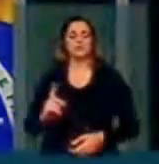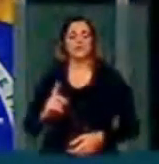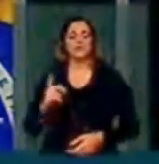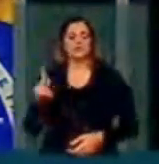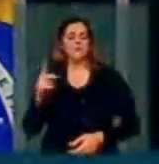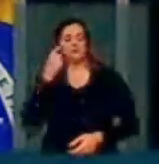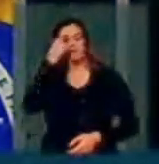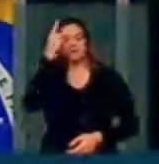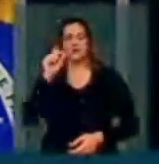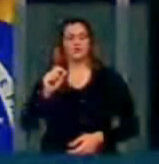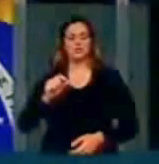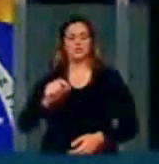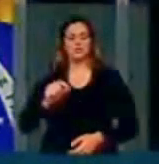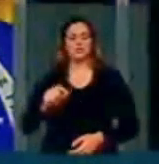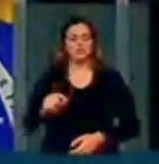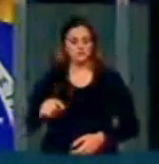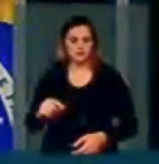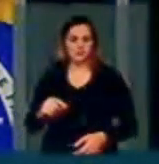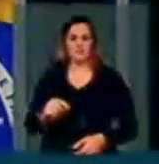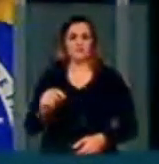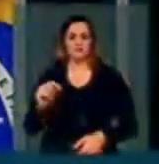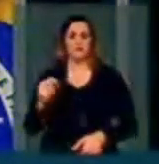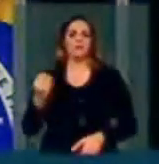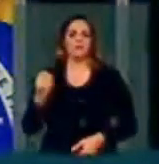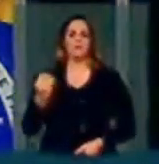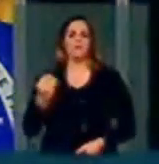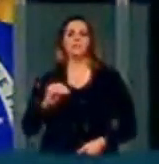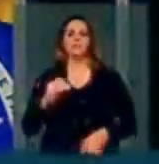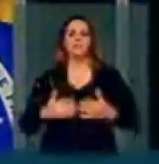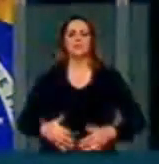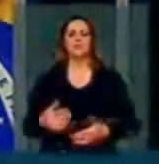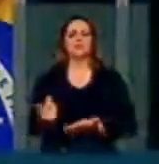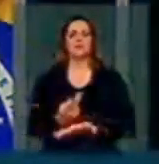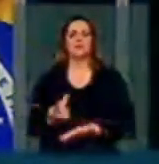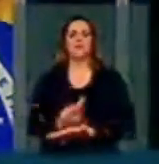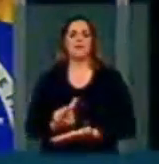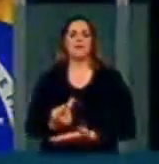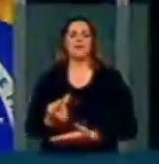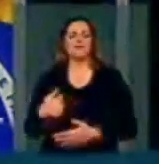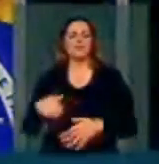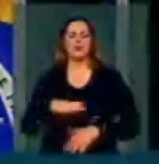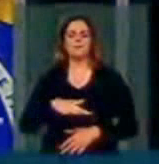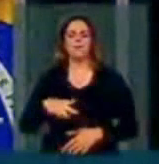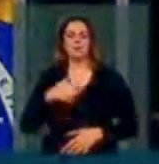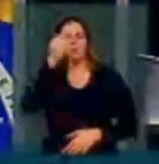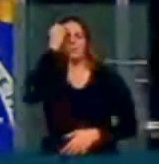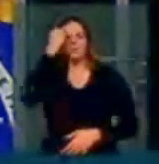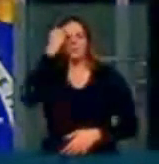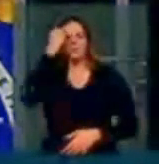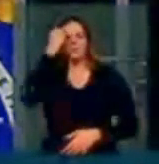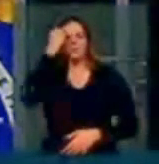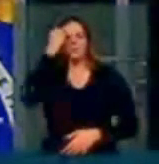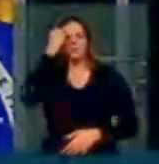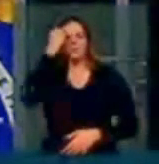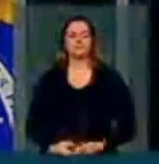de Damocles que diz que se alguém se comportar mal no ambiente que ele está propondo, a culpa é dele. Então, eu acho que esses três pontos